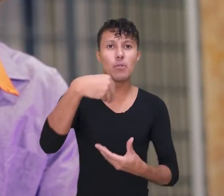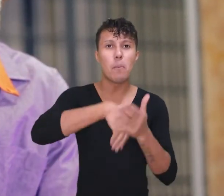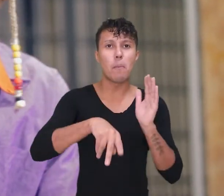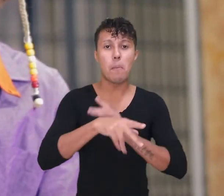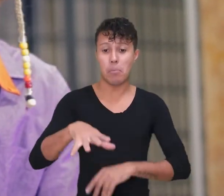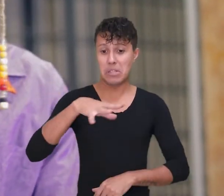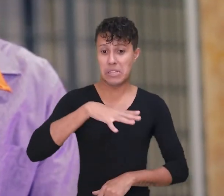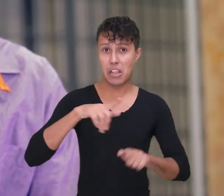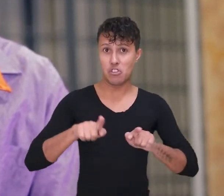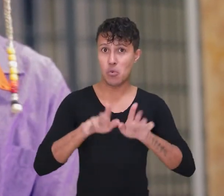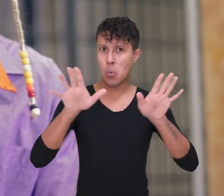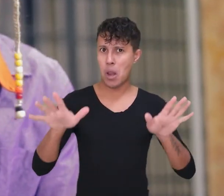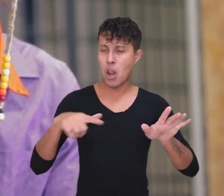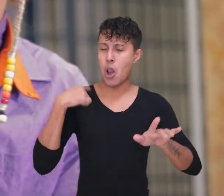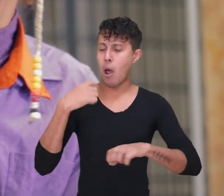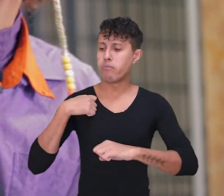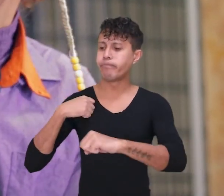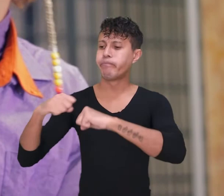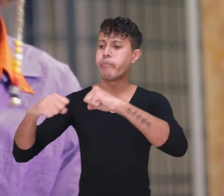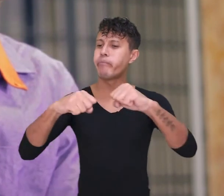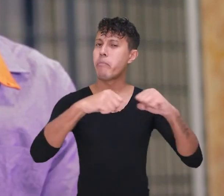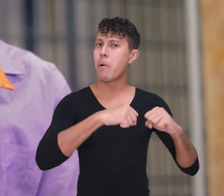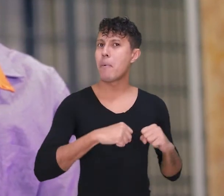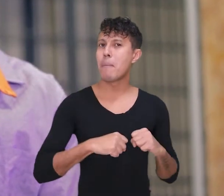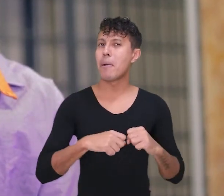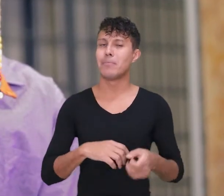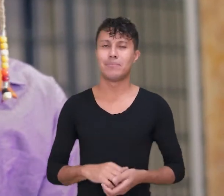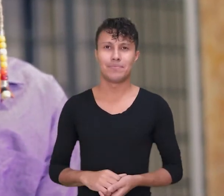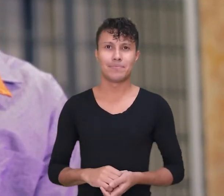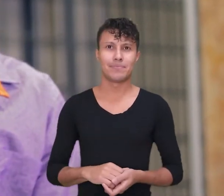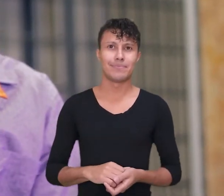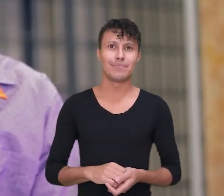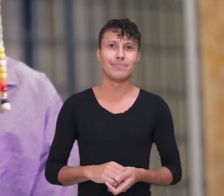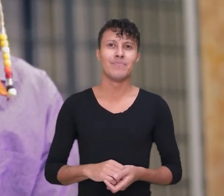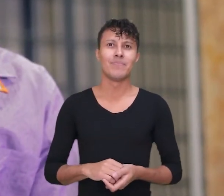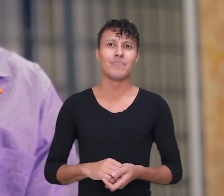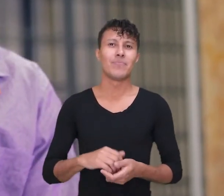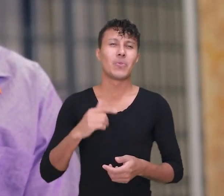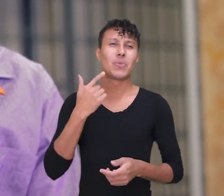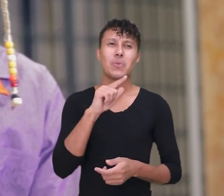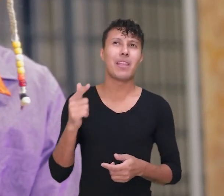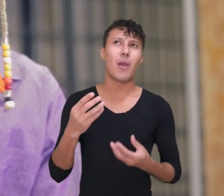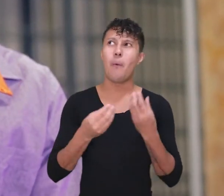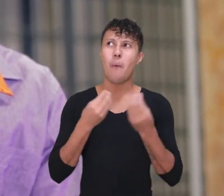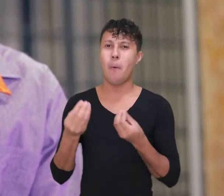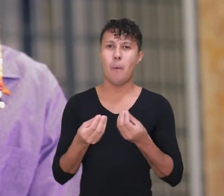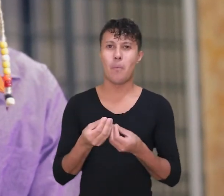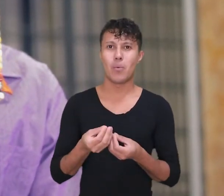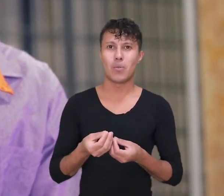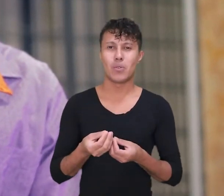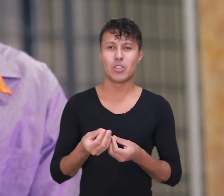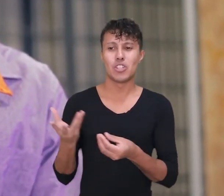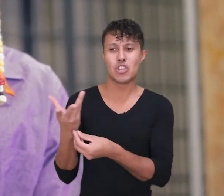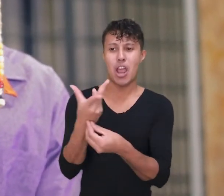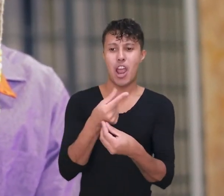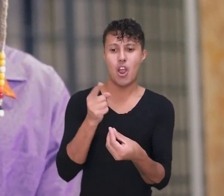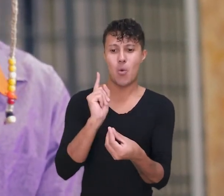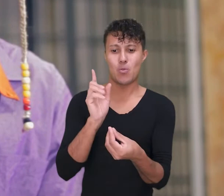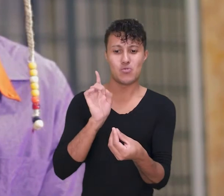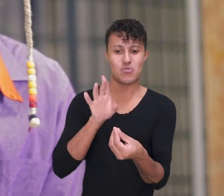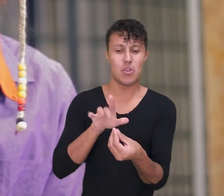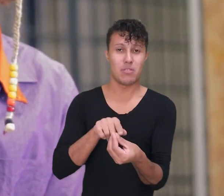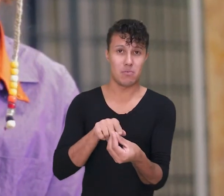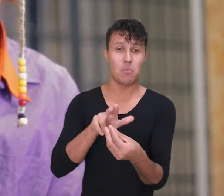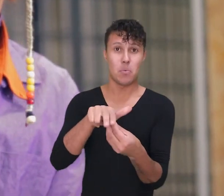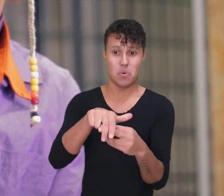um, os nossos movimentos, eles não tem como ser só uma coisa artística, até porque